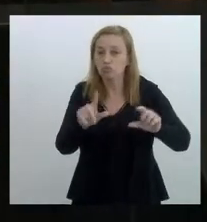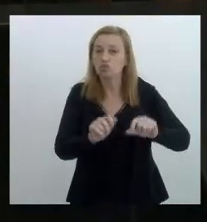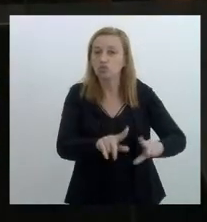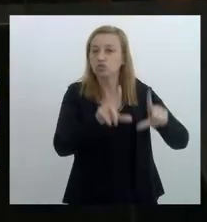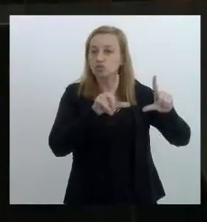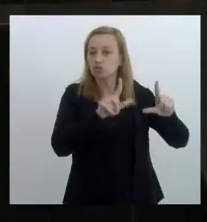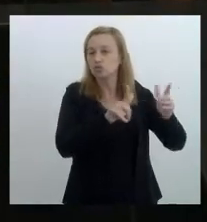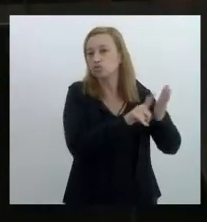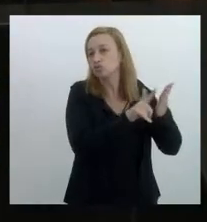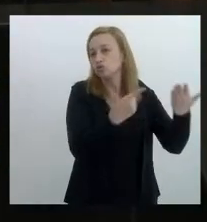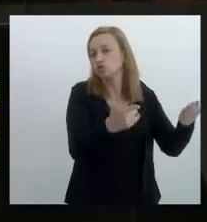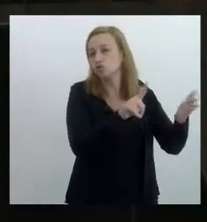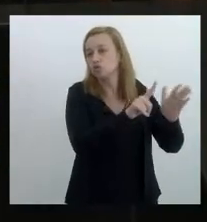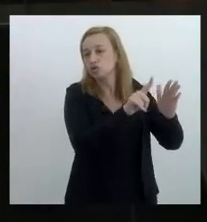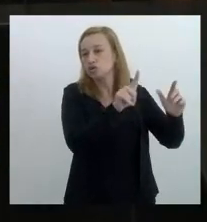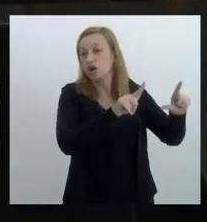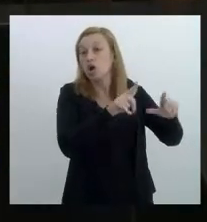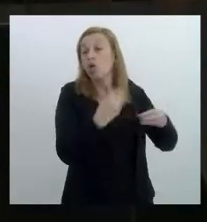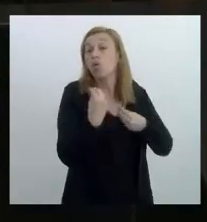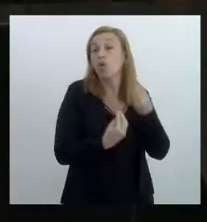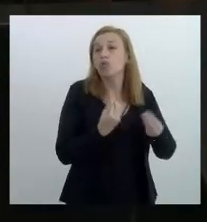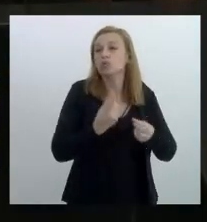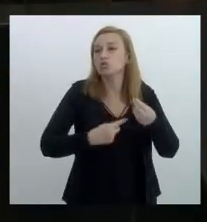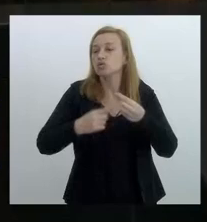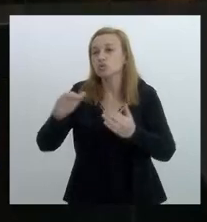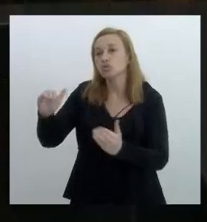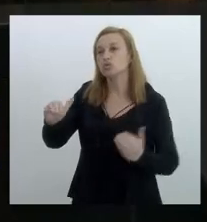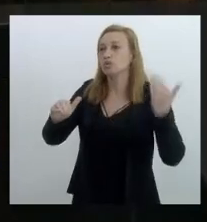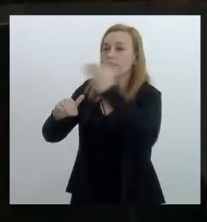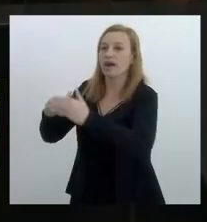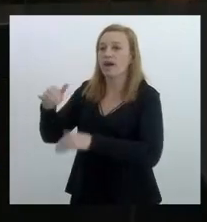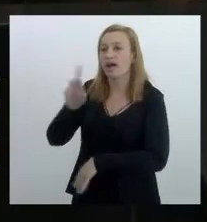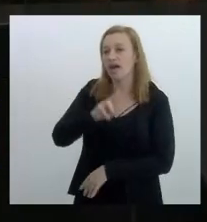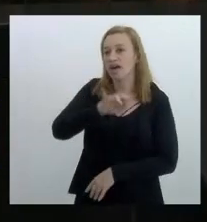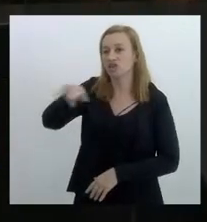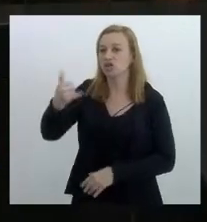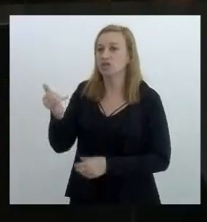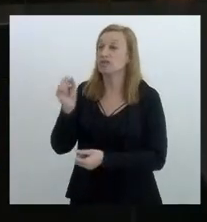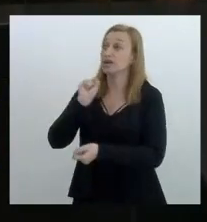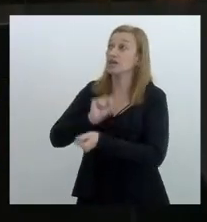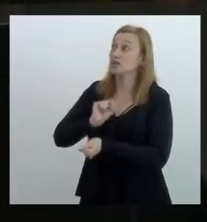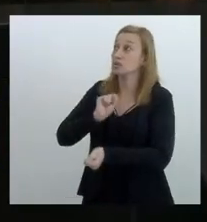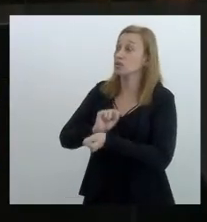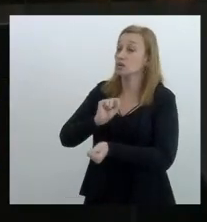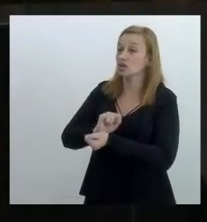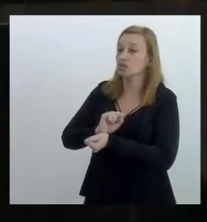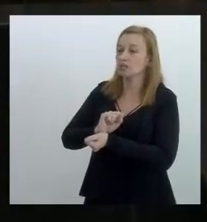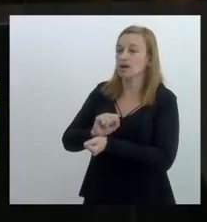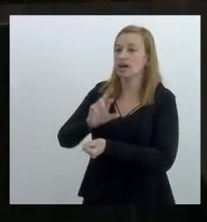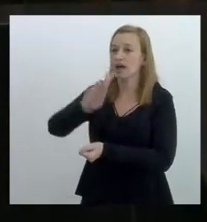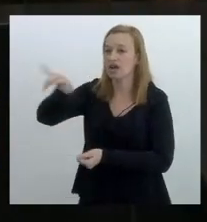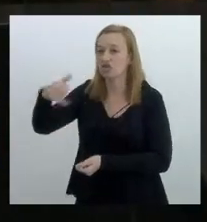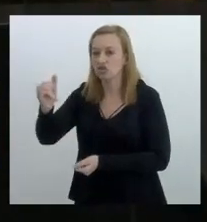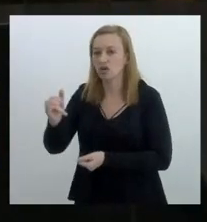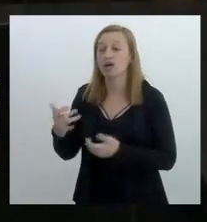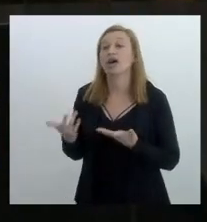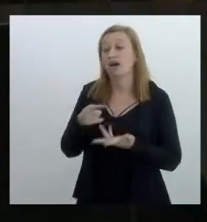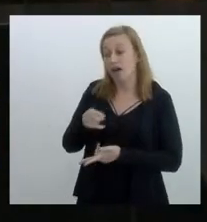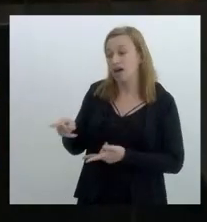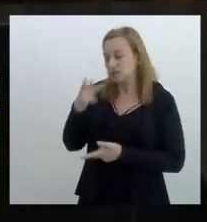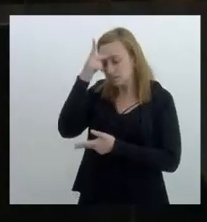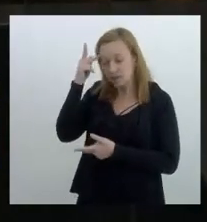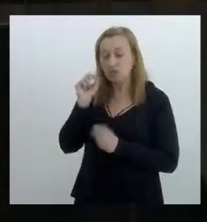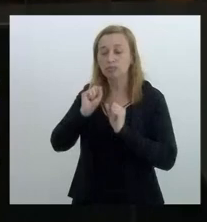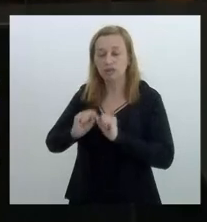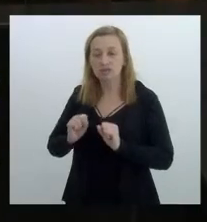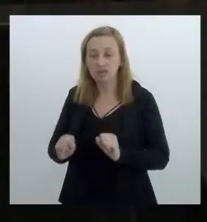de como o Supera RJ, na verdade, virou o Espera RJ, onde essas pessoas que poderiam